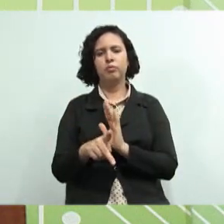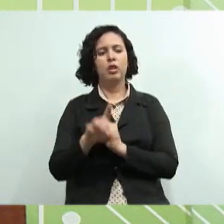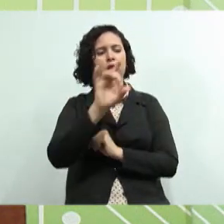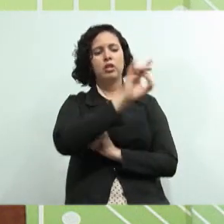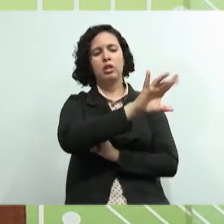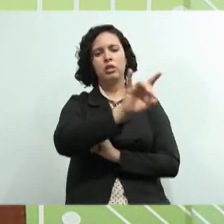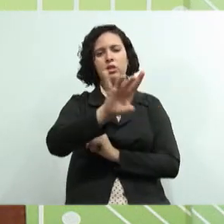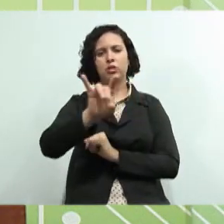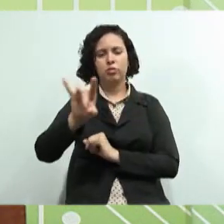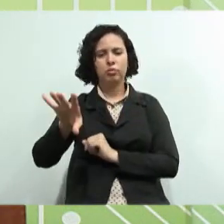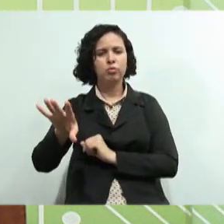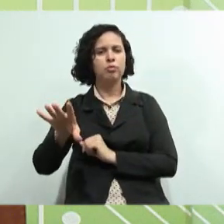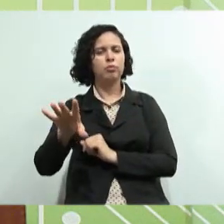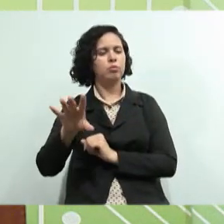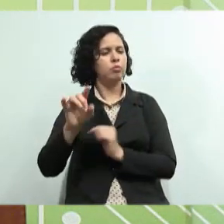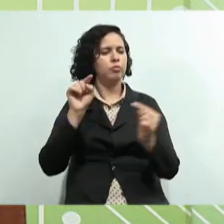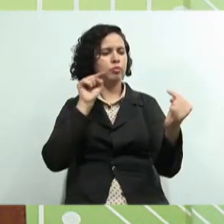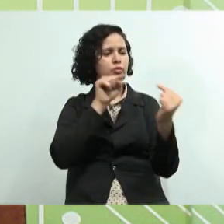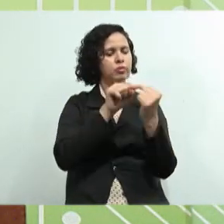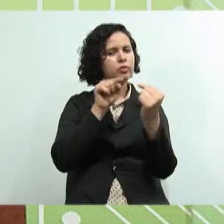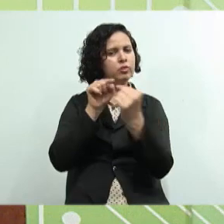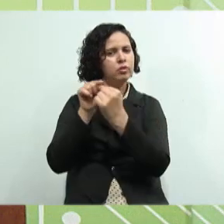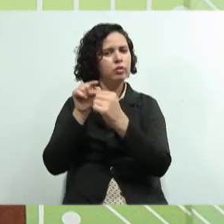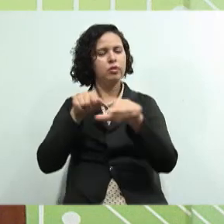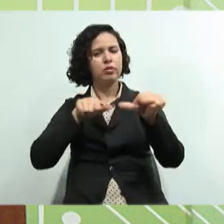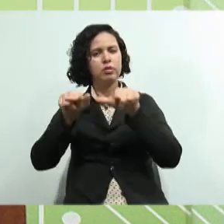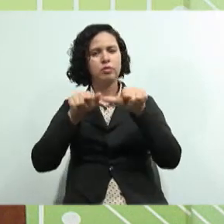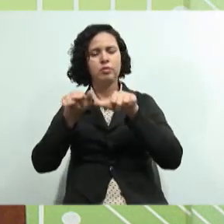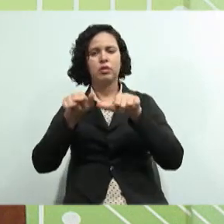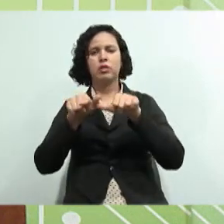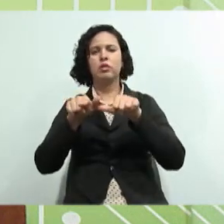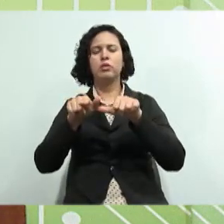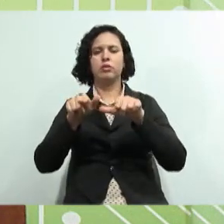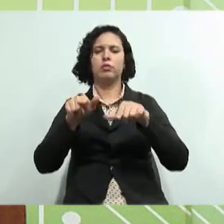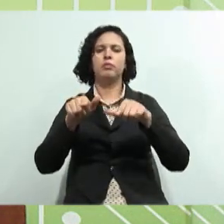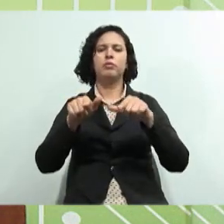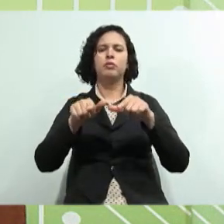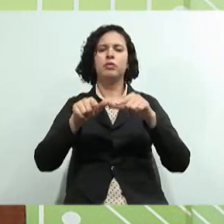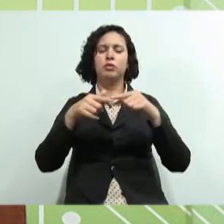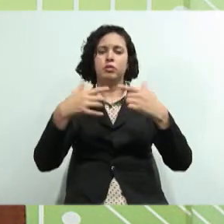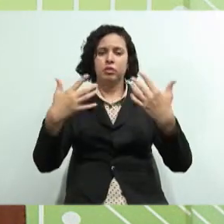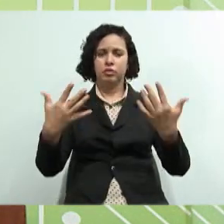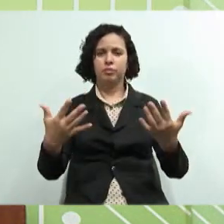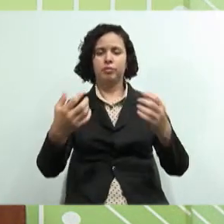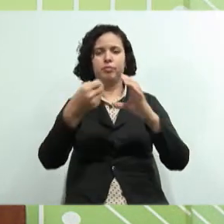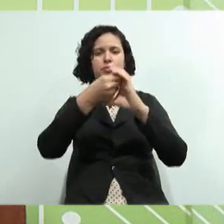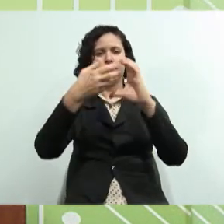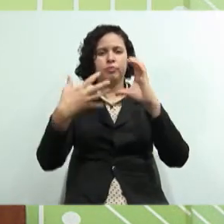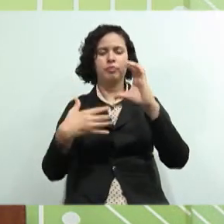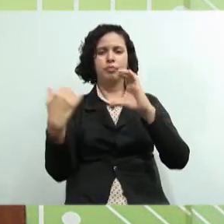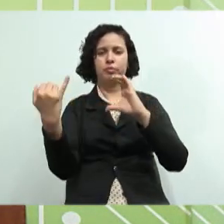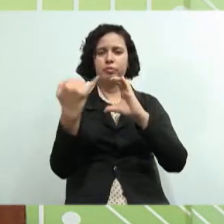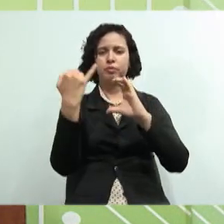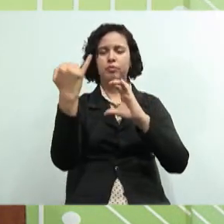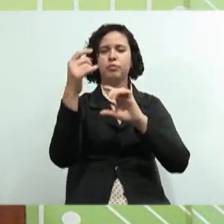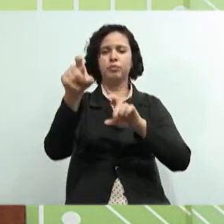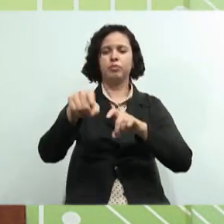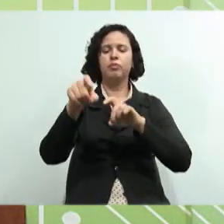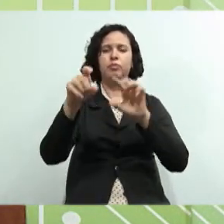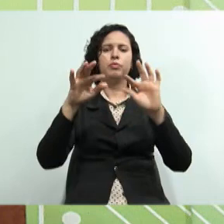estilo da propriedade, do estilo do trabalho, mas uma das características importantes da agricultura familiar também essa questão da diversidade,